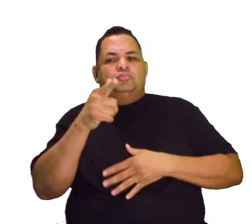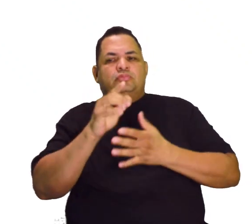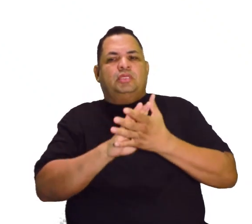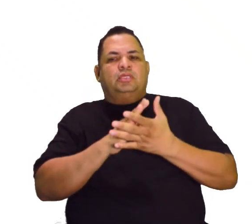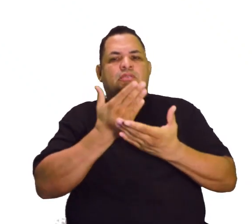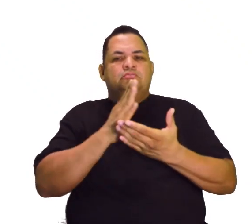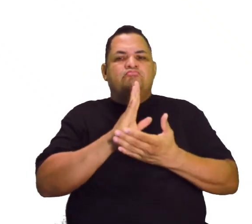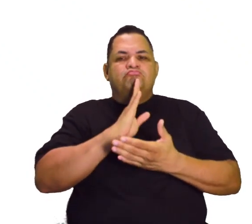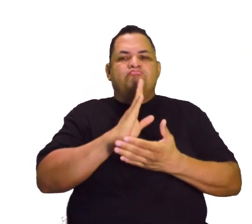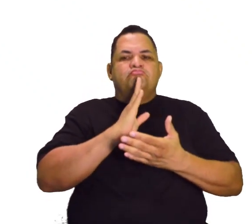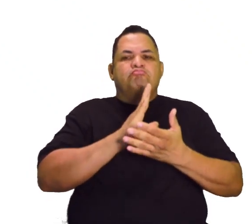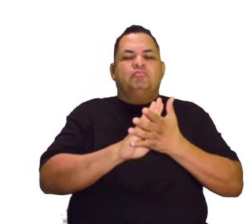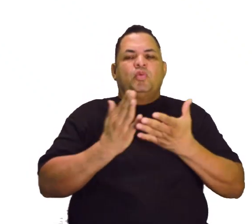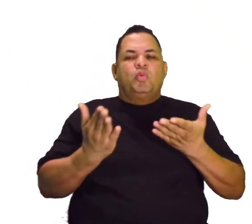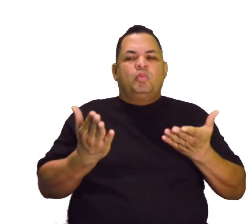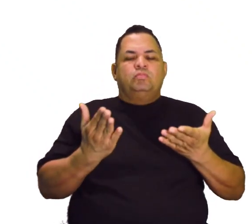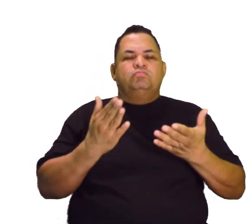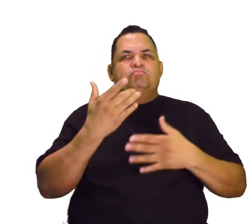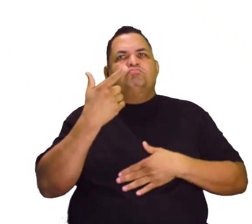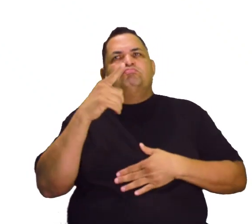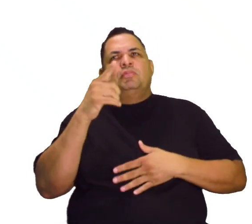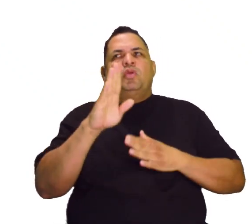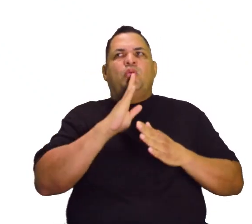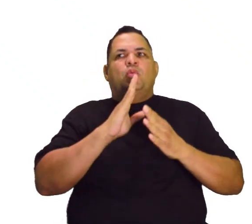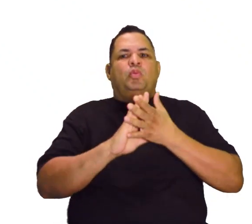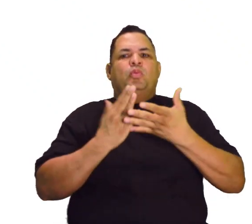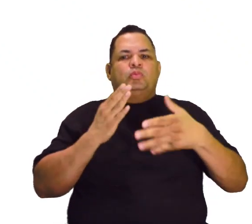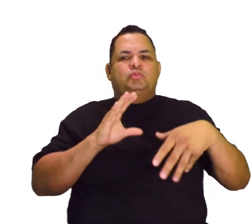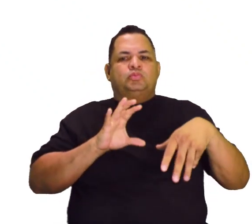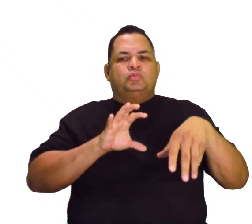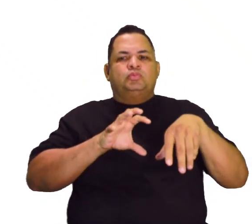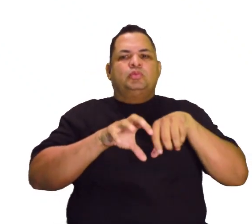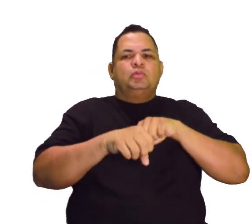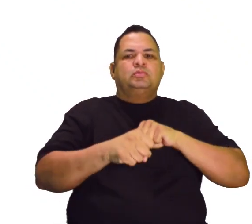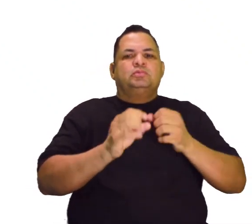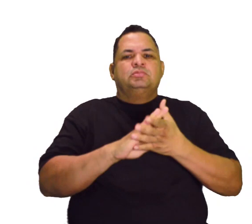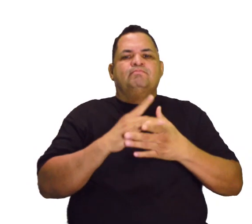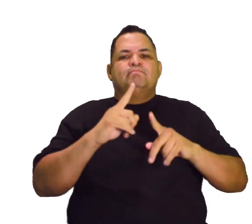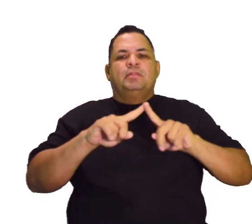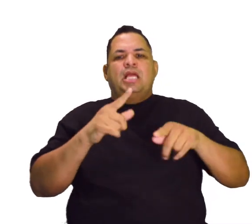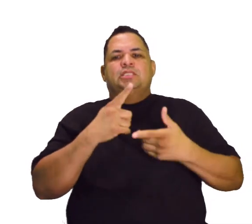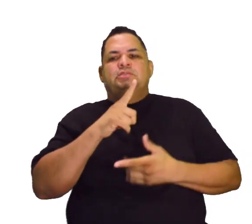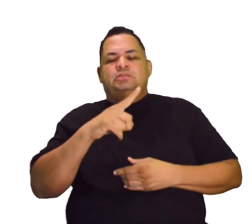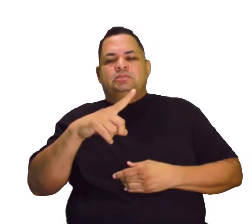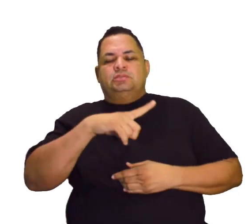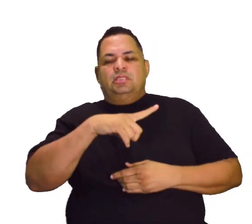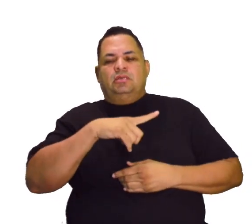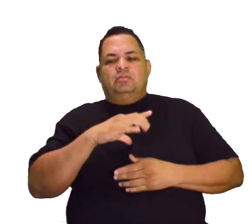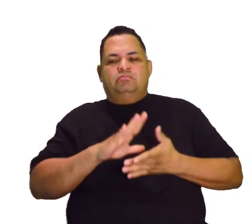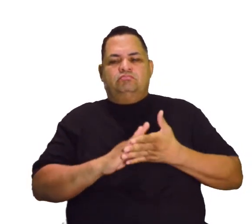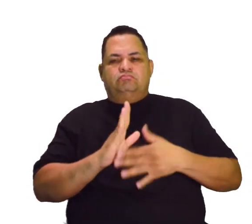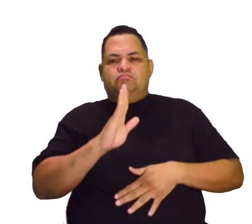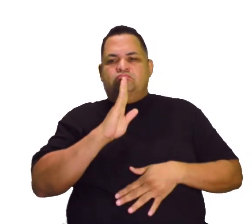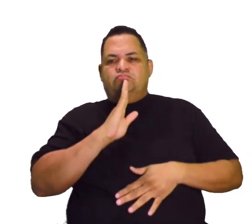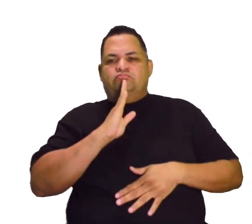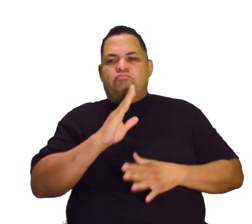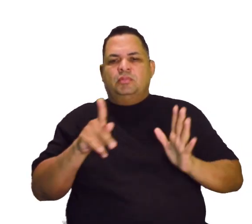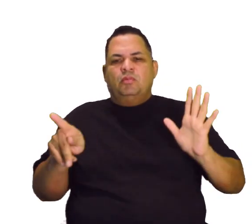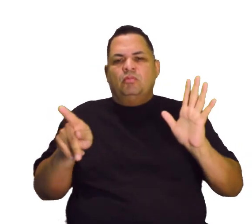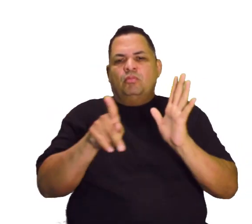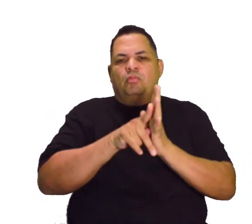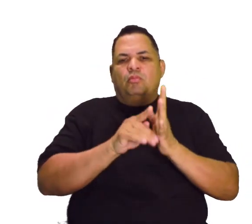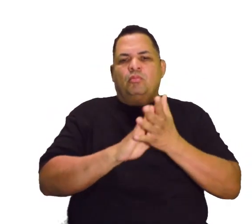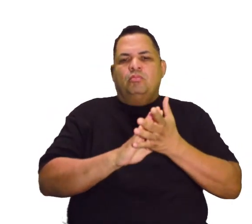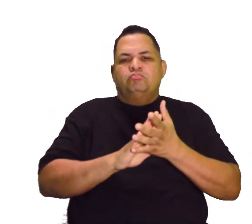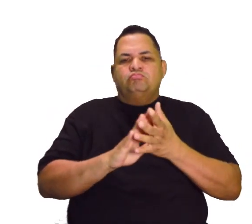um conhecimento próprio, ligado, então, à oralidade, ou seja, aquilo que os seus antepassados passaram, né, para